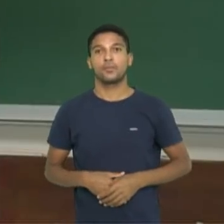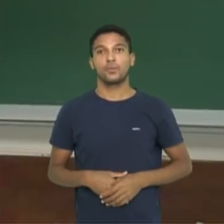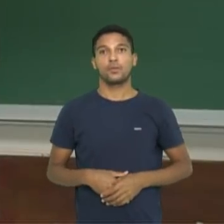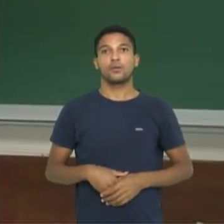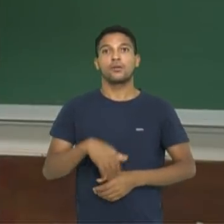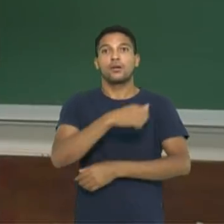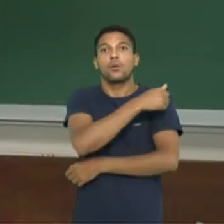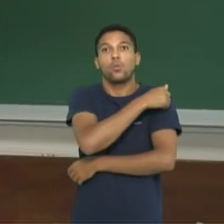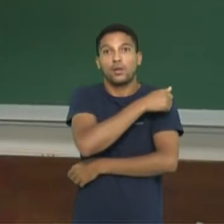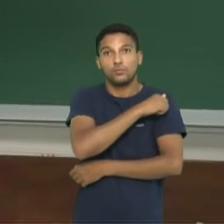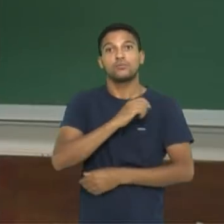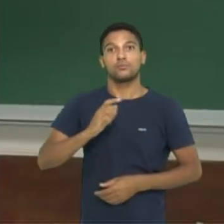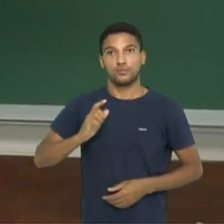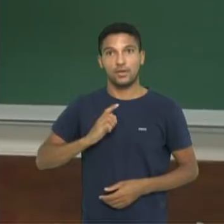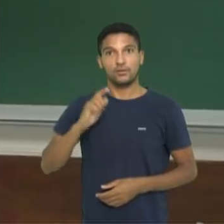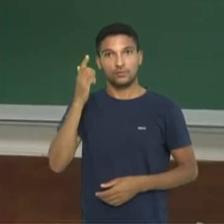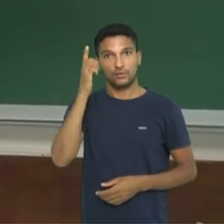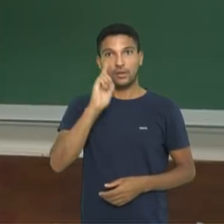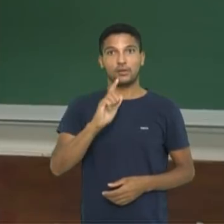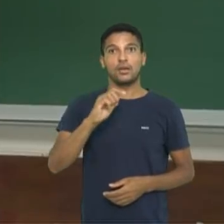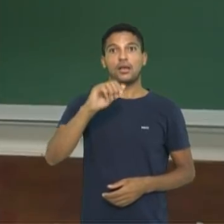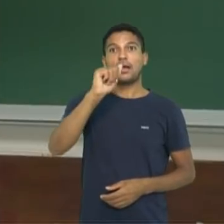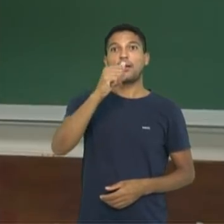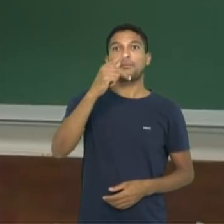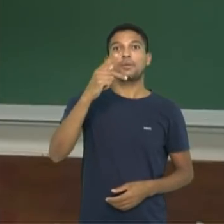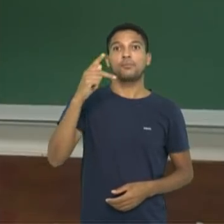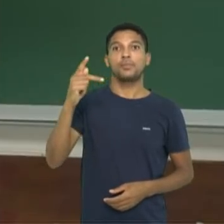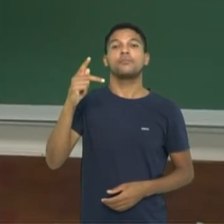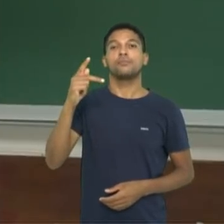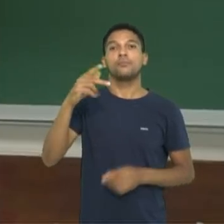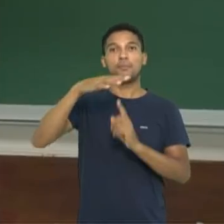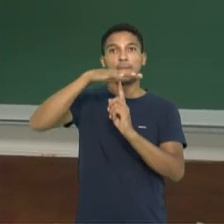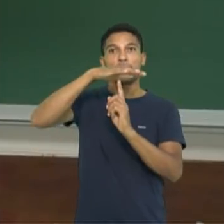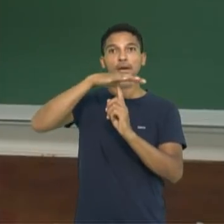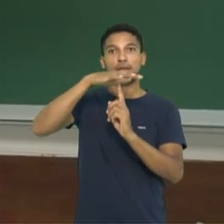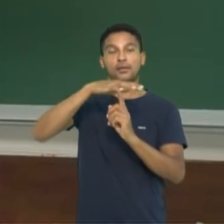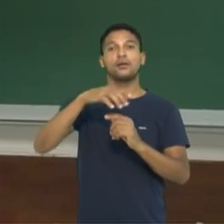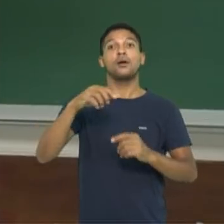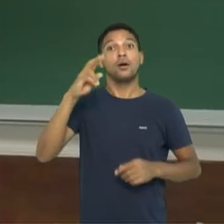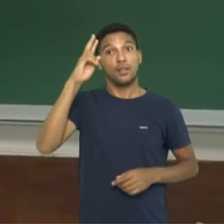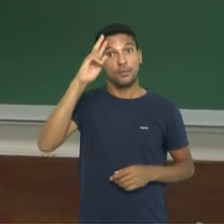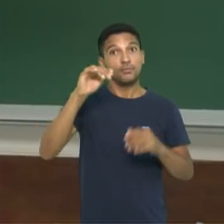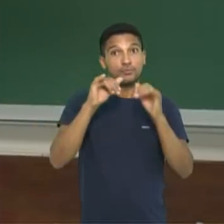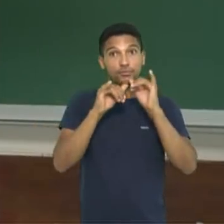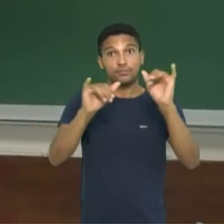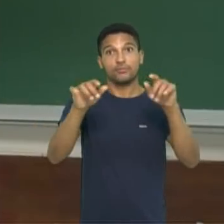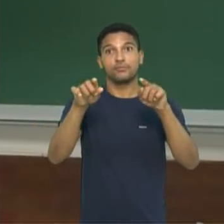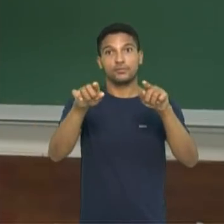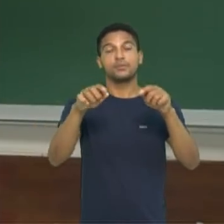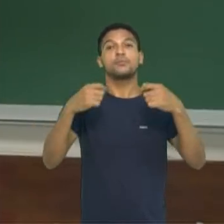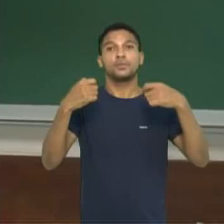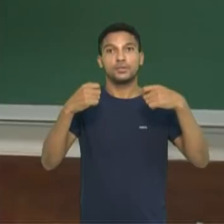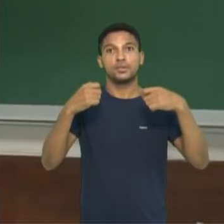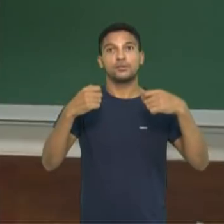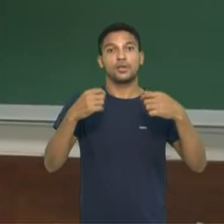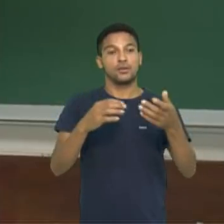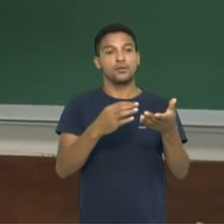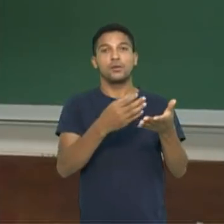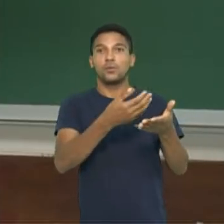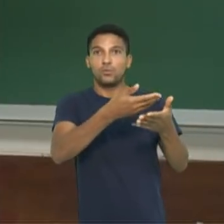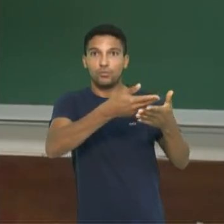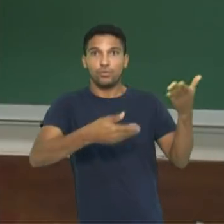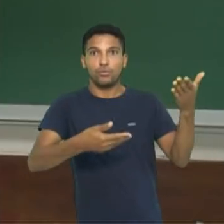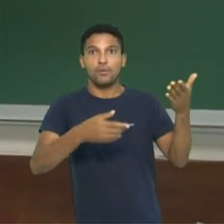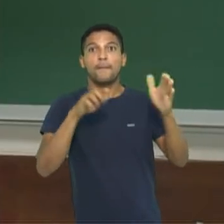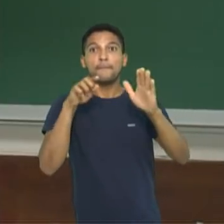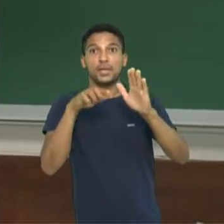têm acesso ao aplicativo, sempre é bom a gente reforçar o lembrete de que vocês têm que necessariamente responder ao formulário de questões antes de